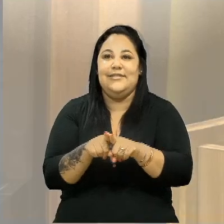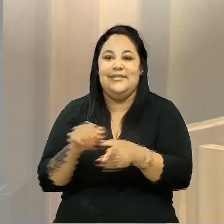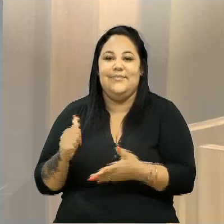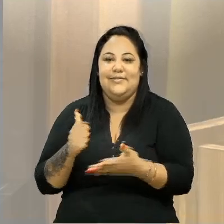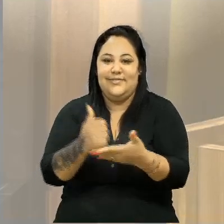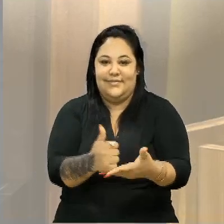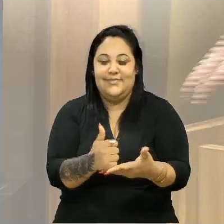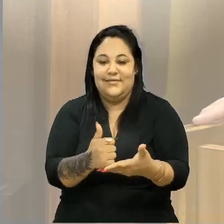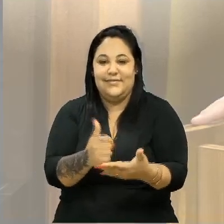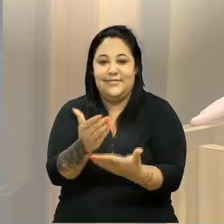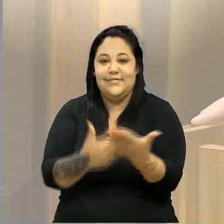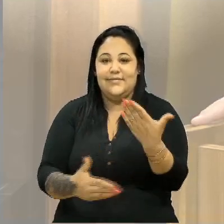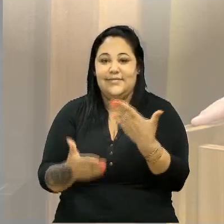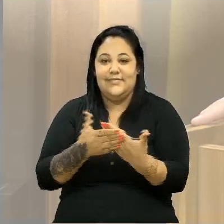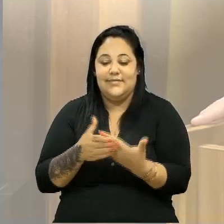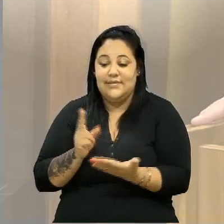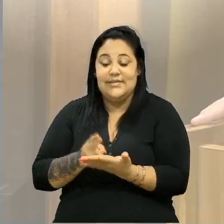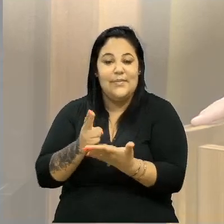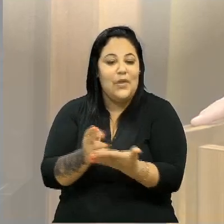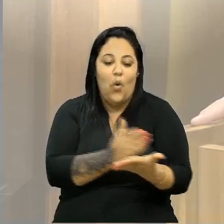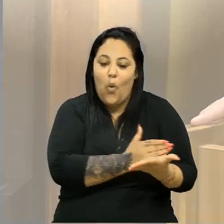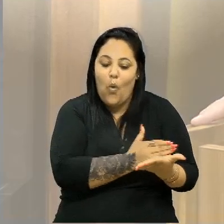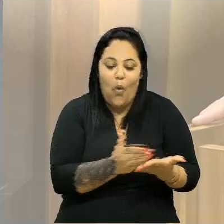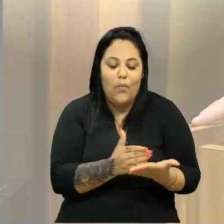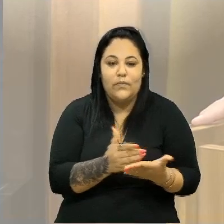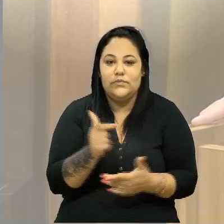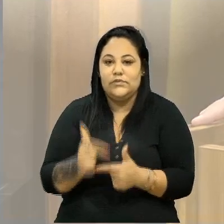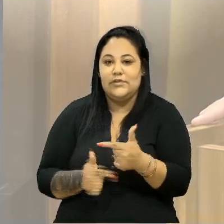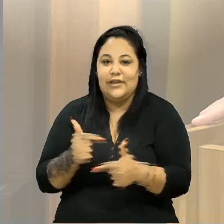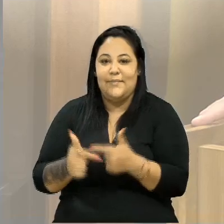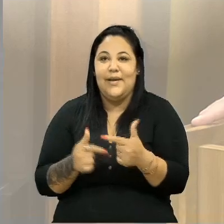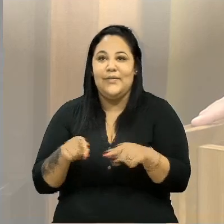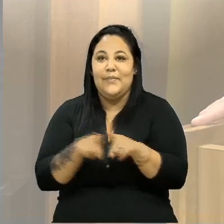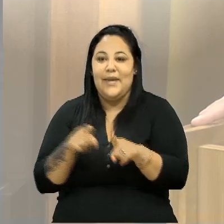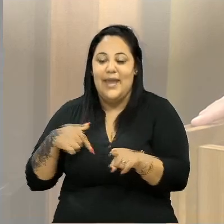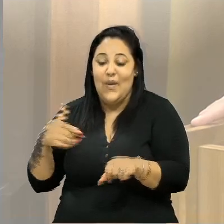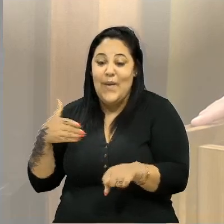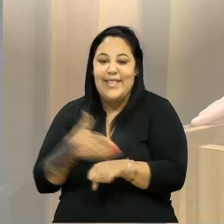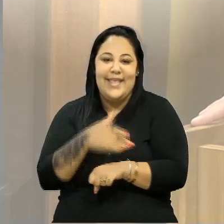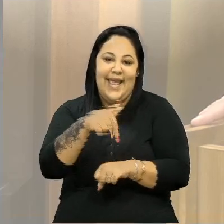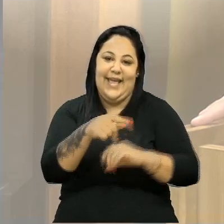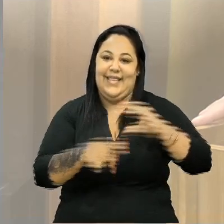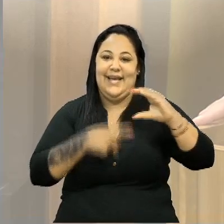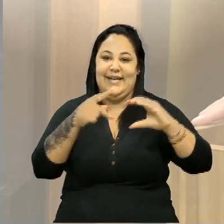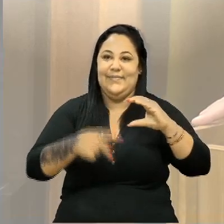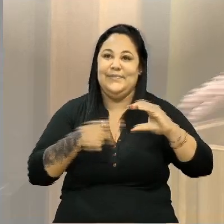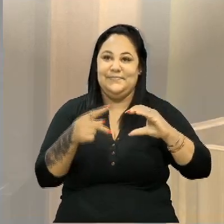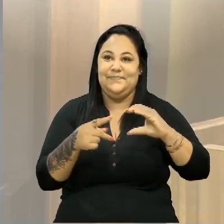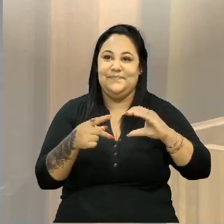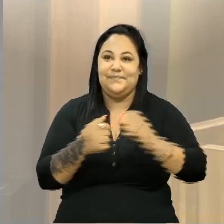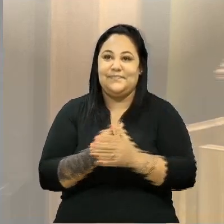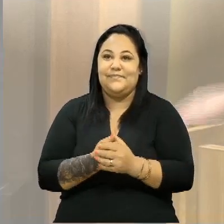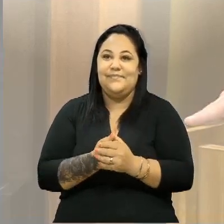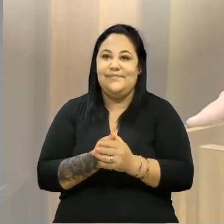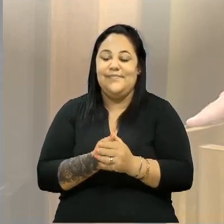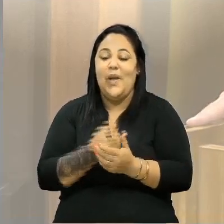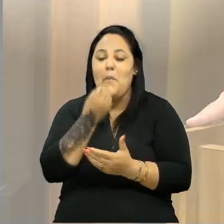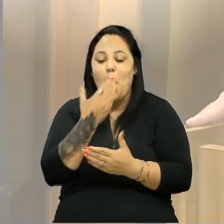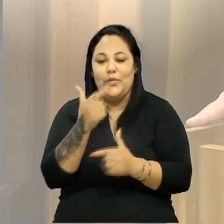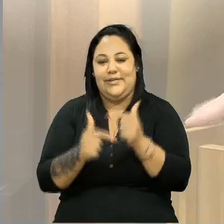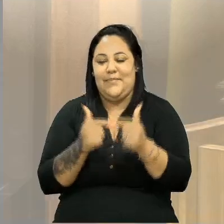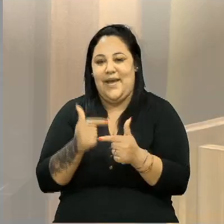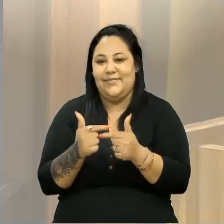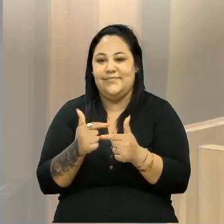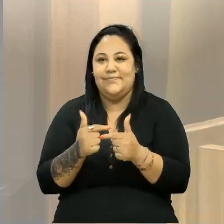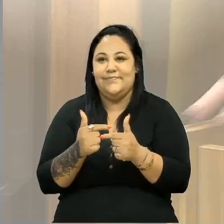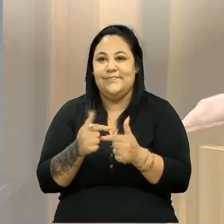todos. Sempre, desde o início, me trataram muito bem quando entrei na Câmara de Vereadores, e a gente pôde desenvolver um bom trabalho por